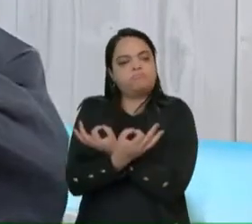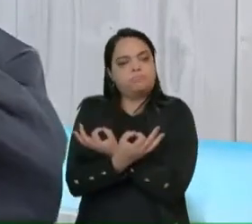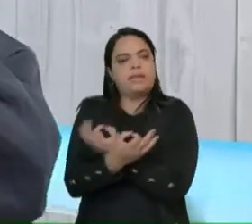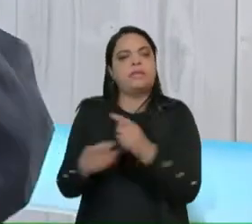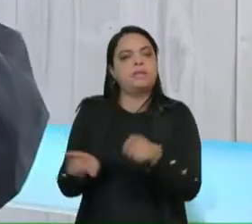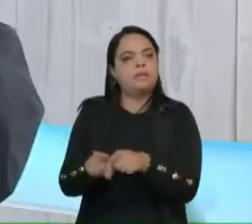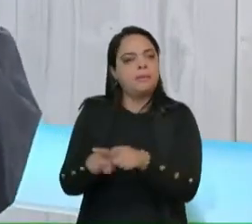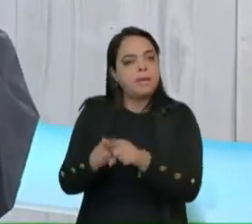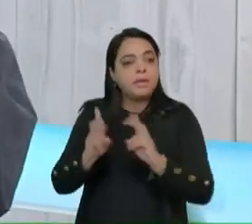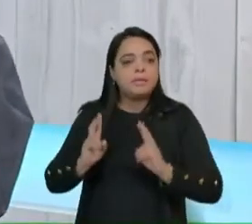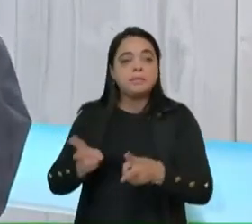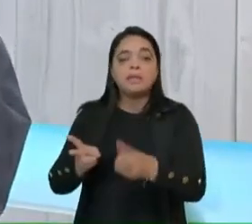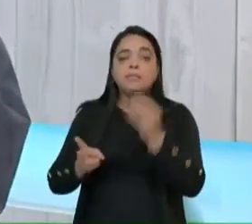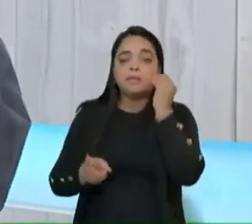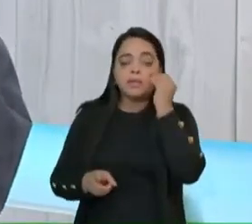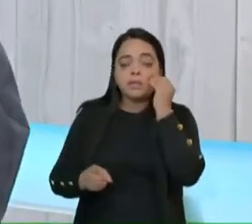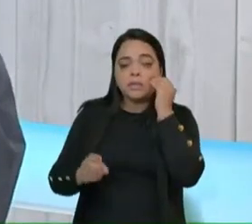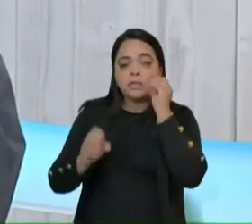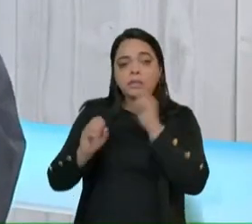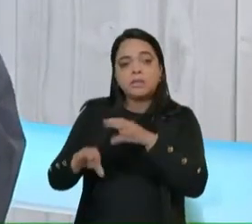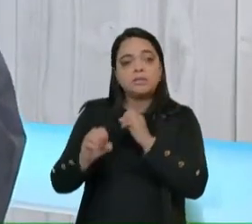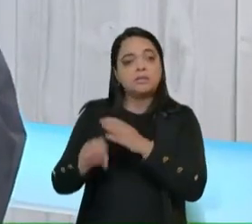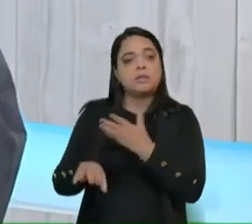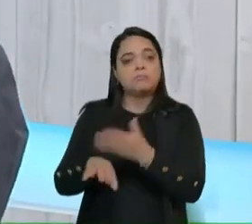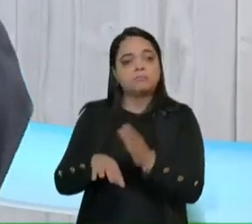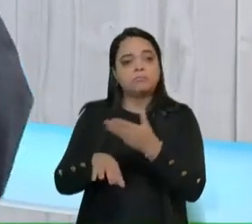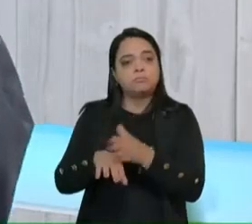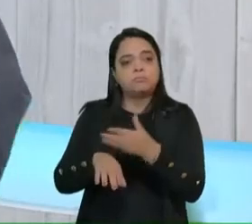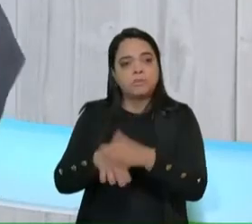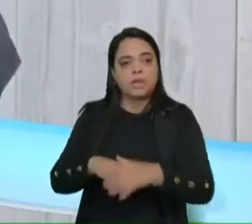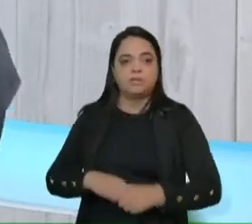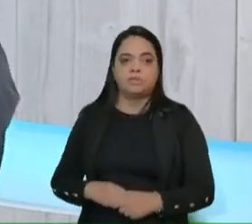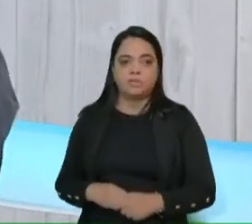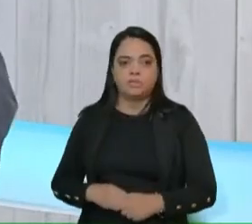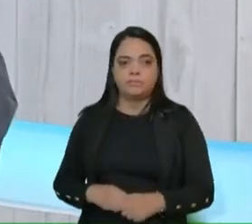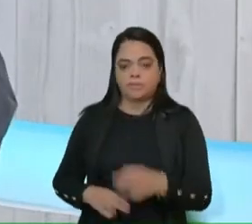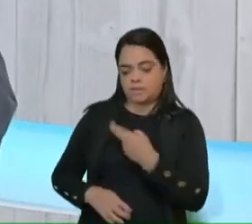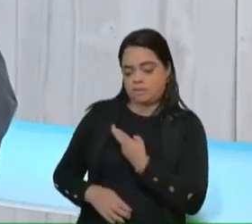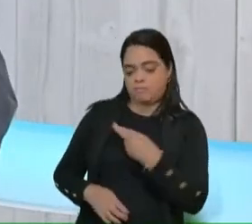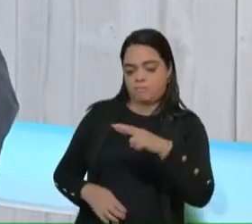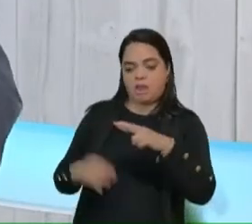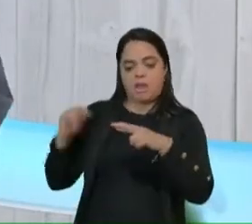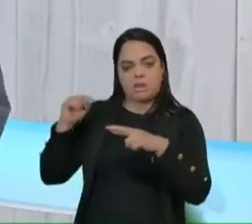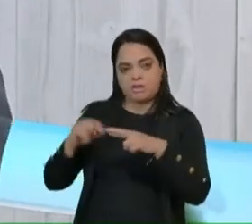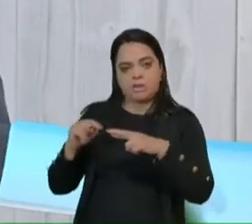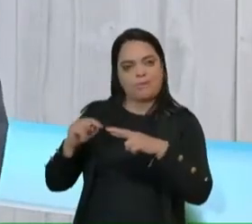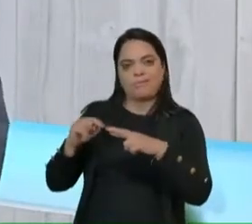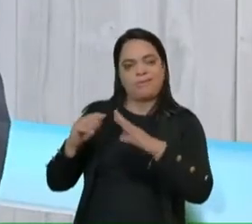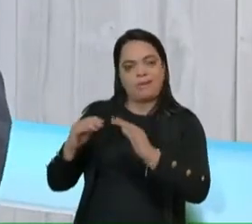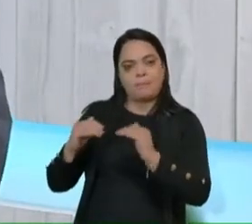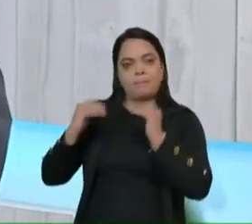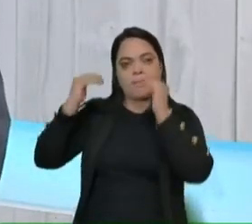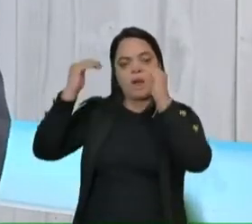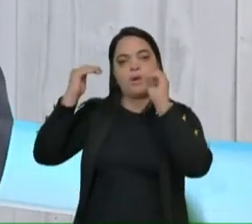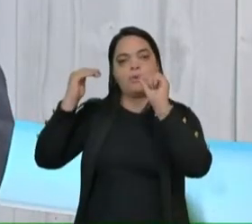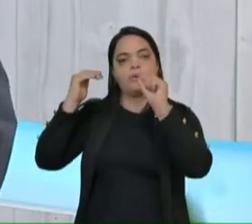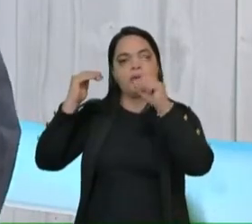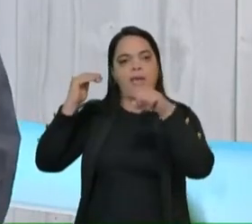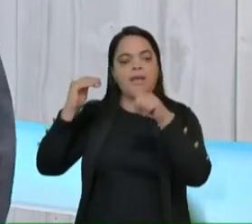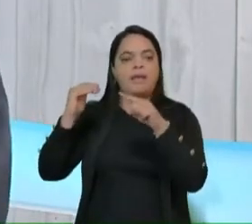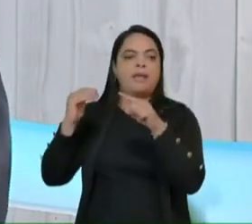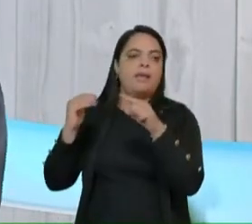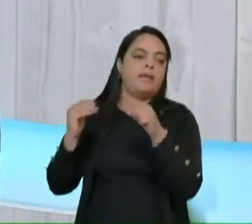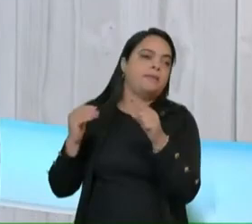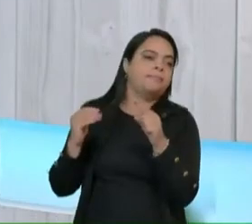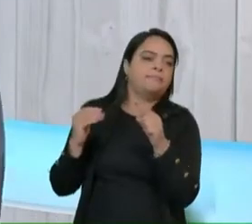tentando ensinar essa prática que para além da religi seria é como que